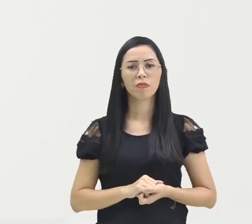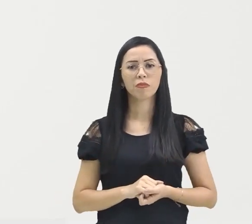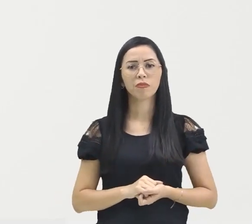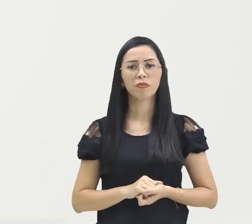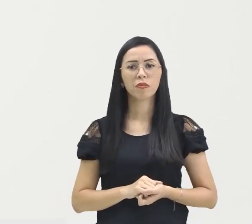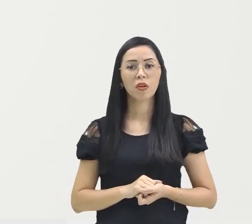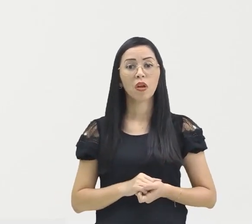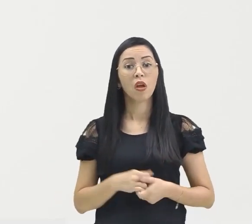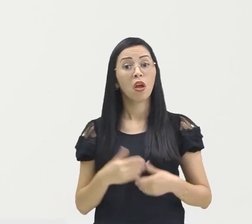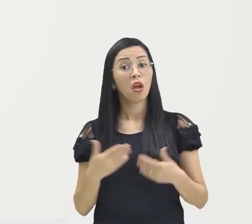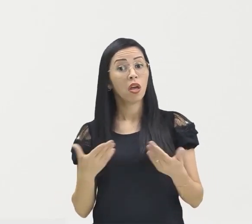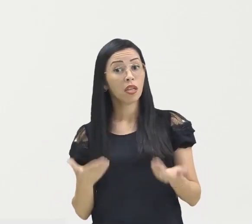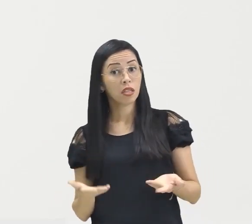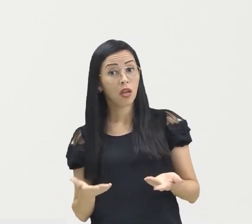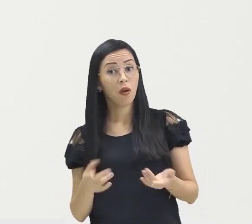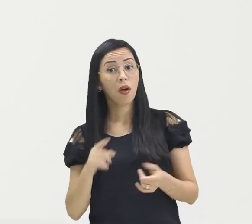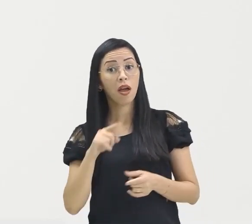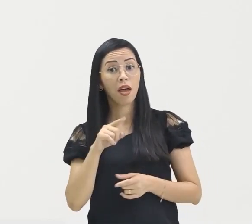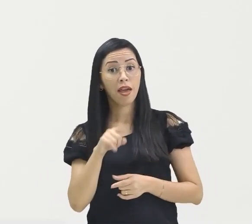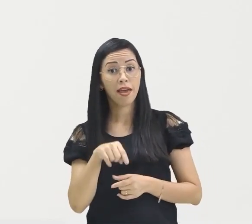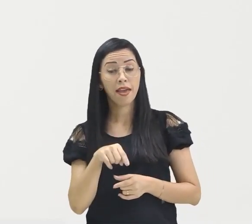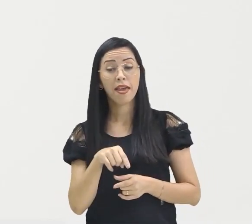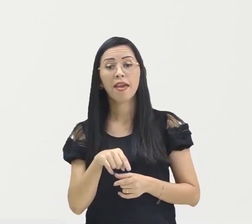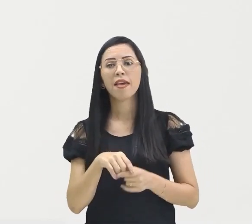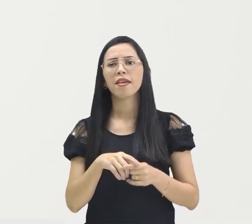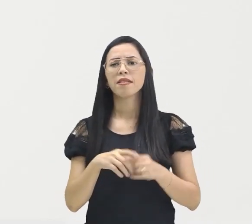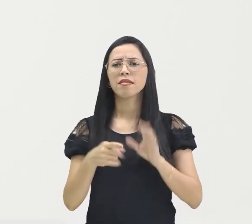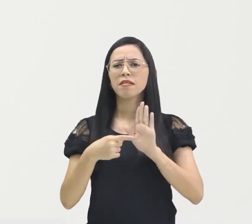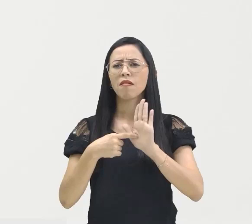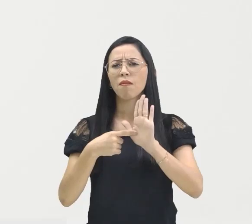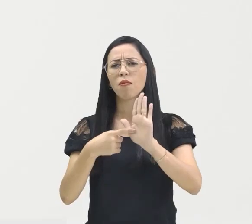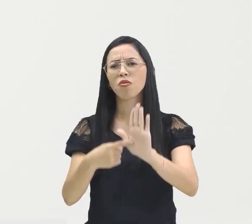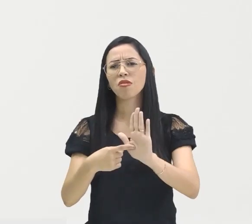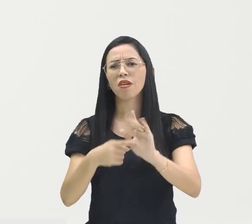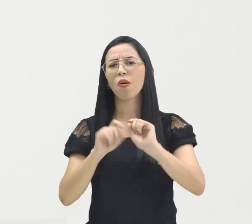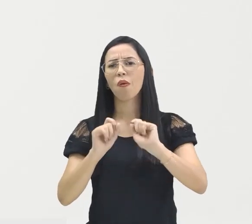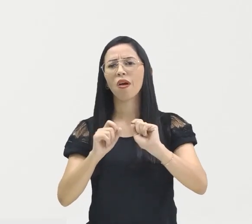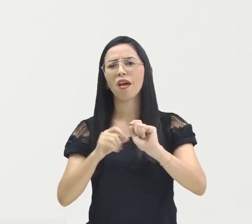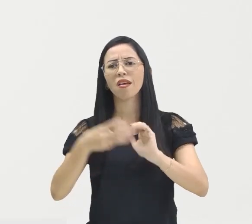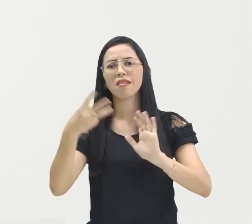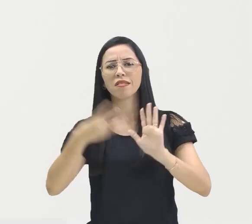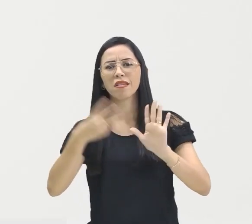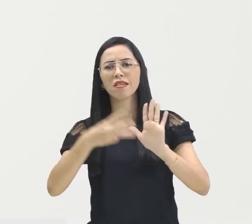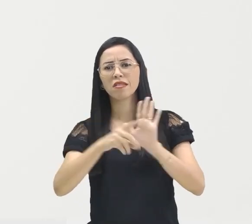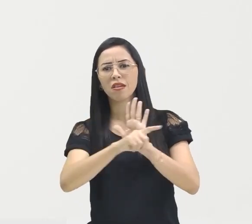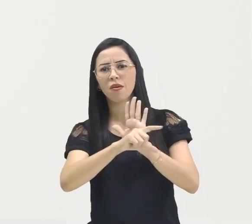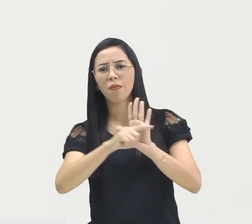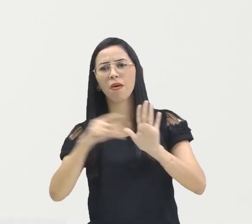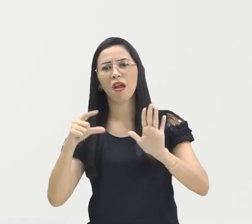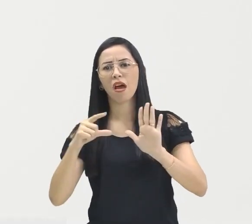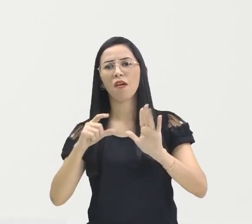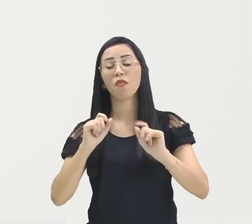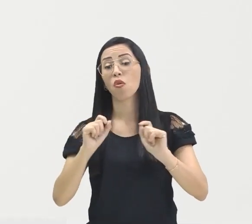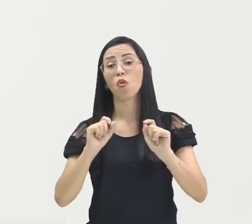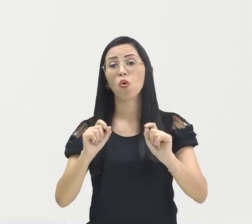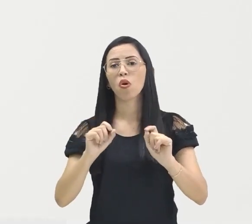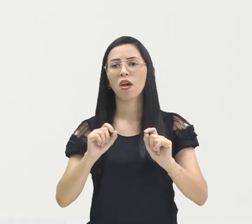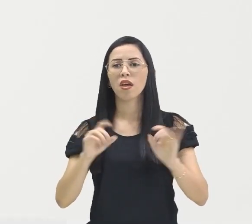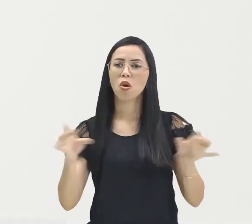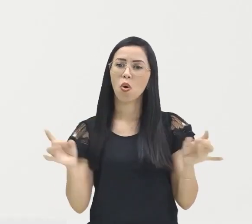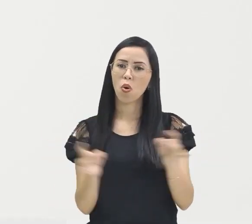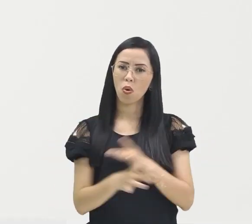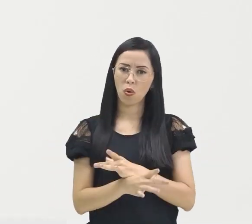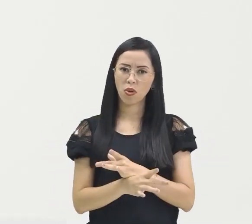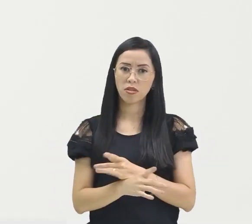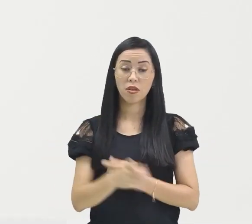Esse período apresentado faz parte do que, gente? Do terceiro parágrafo, que é a nossa conclusão. Ok?